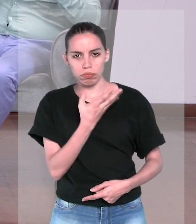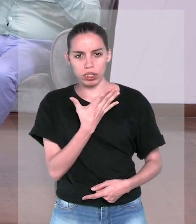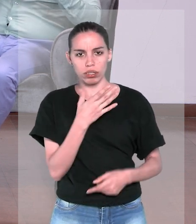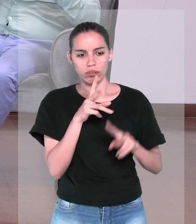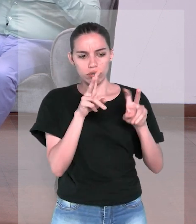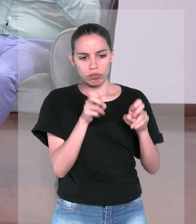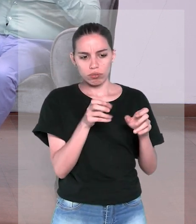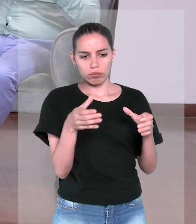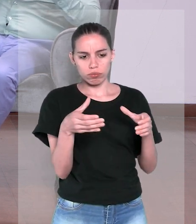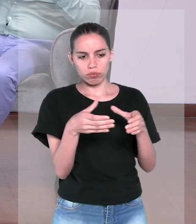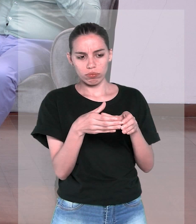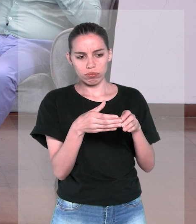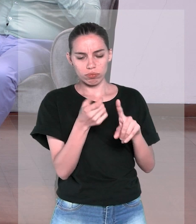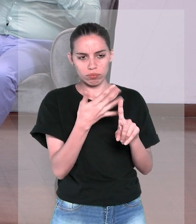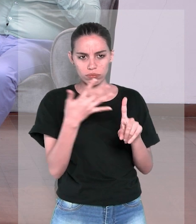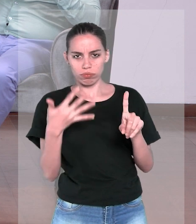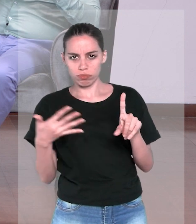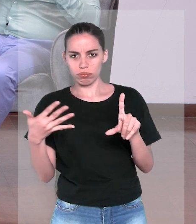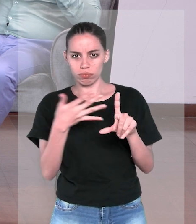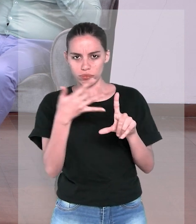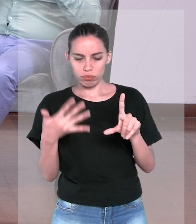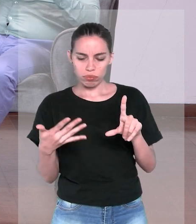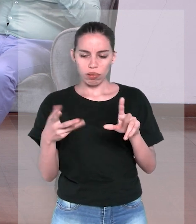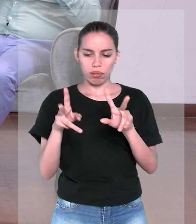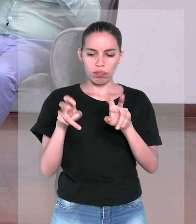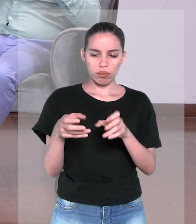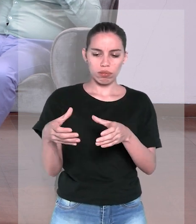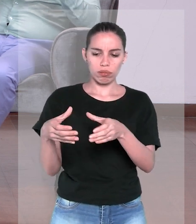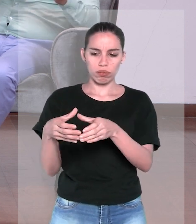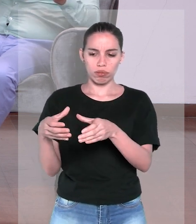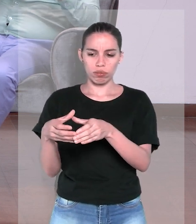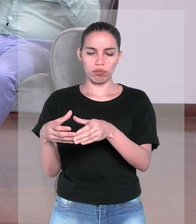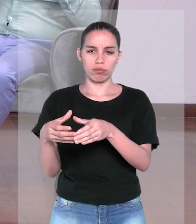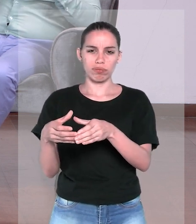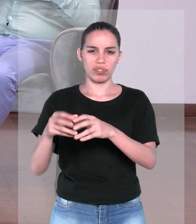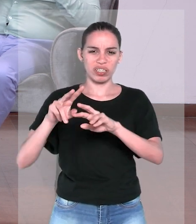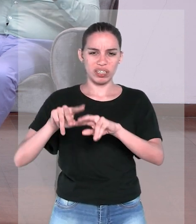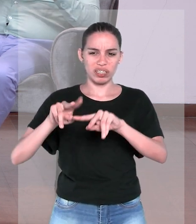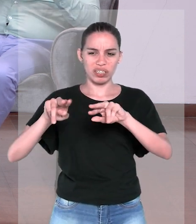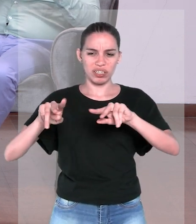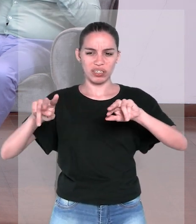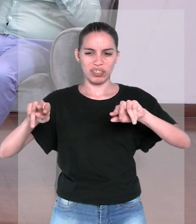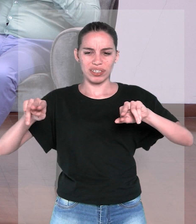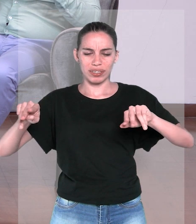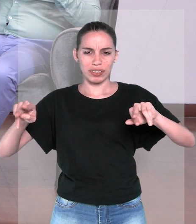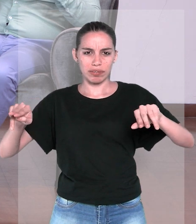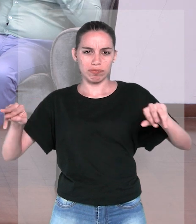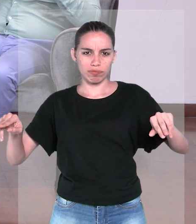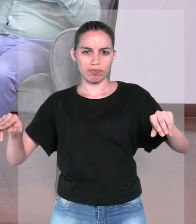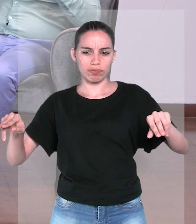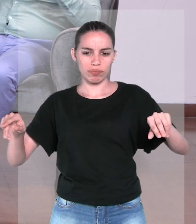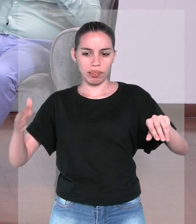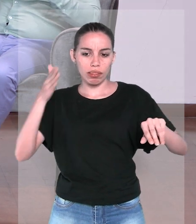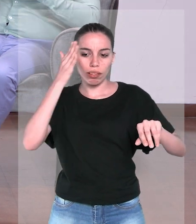potência enorme. Por exemplo, eles trabalhavam melhor as questões ligadas